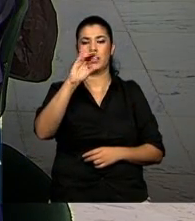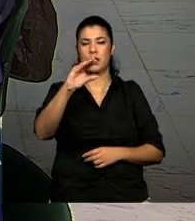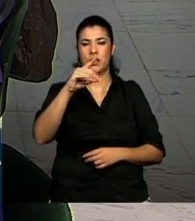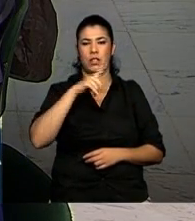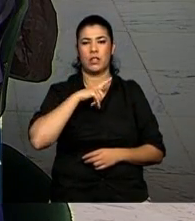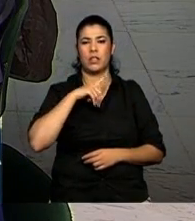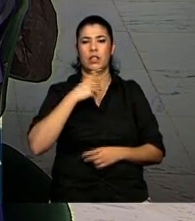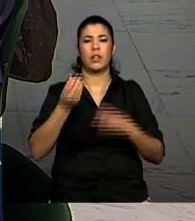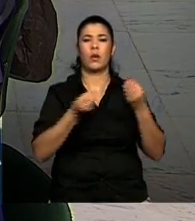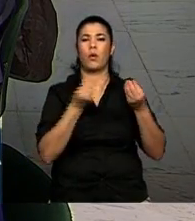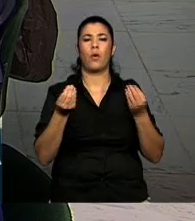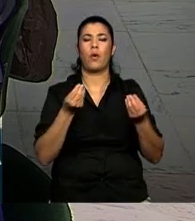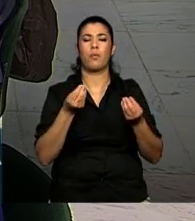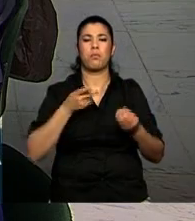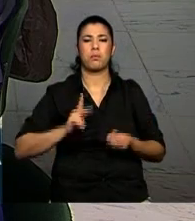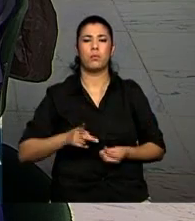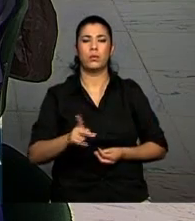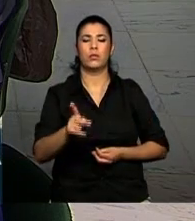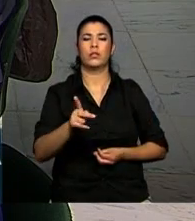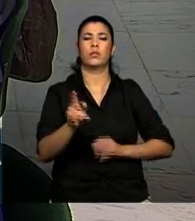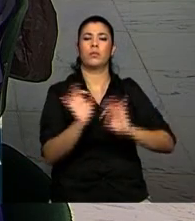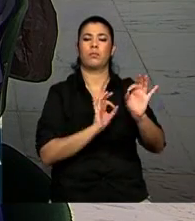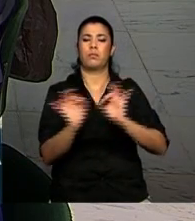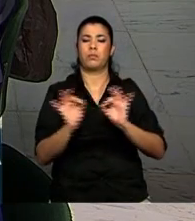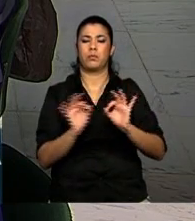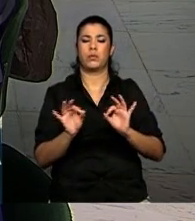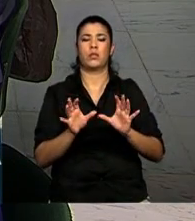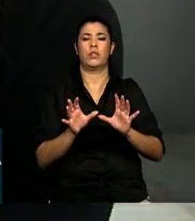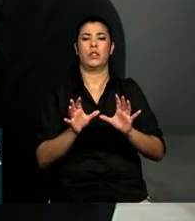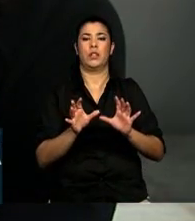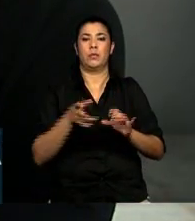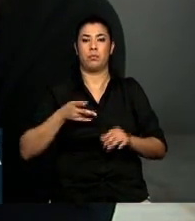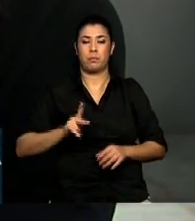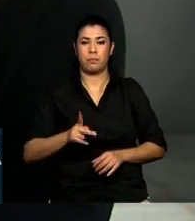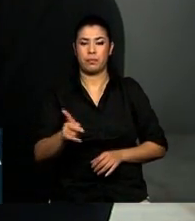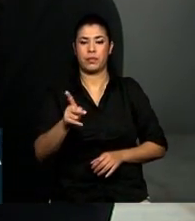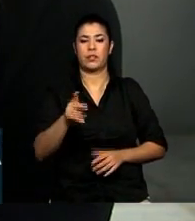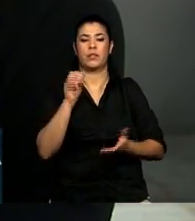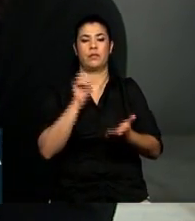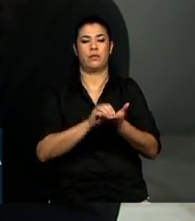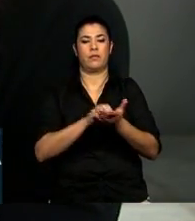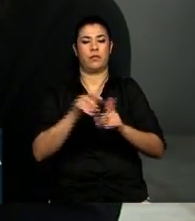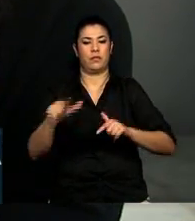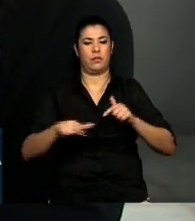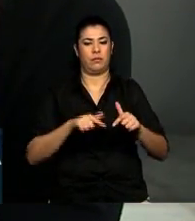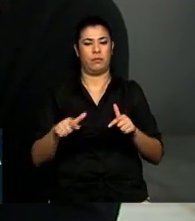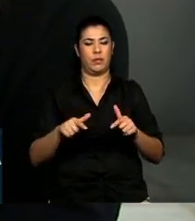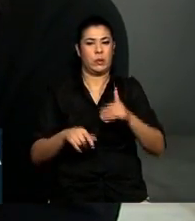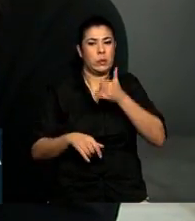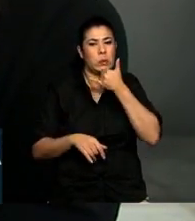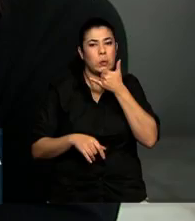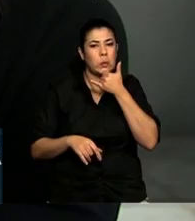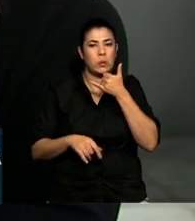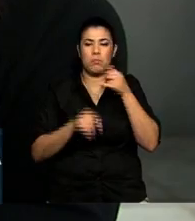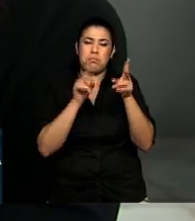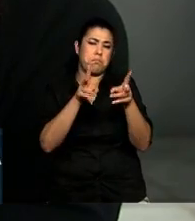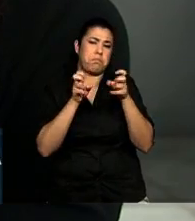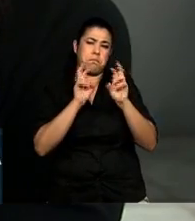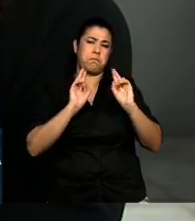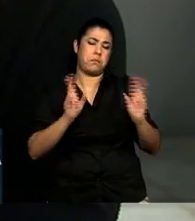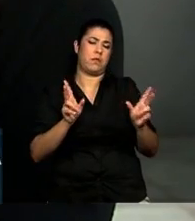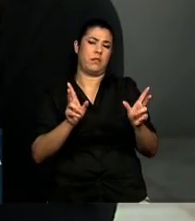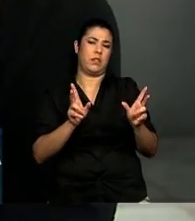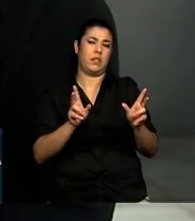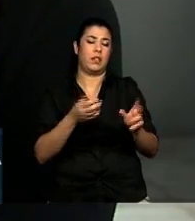continuar mantendo rumo para manutenção do desemprego na minha leitura não é o que parece